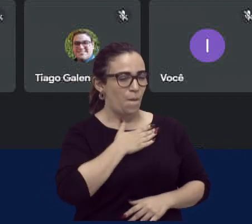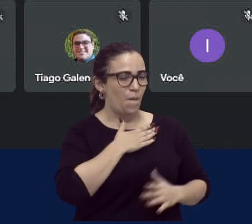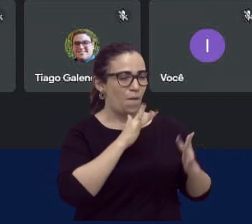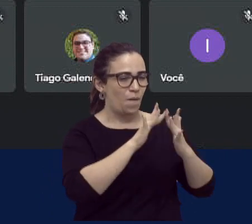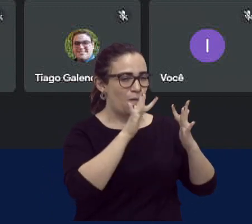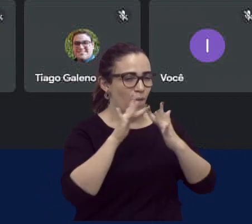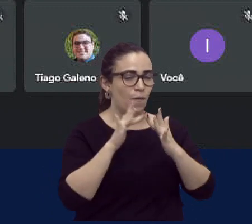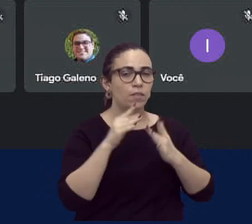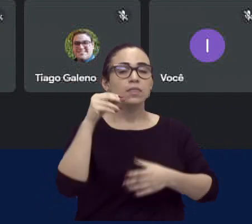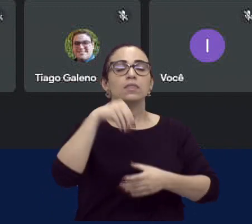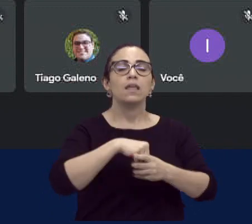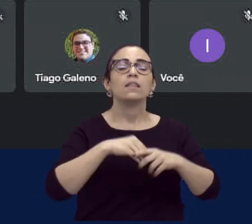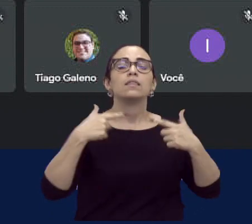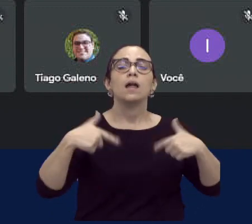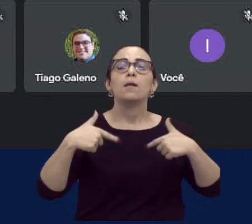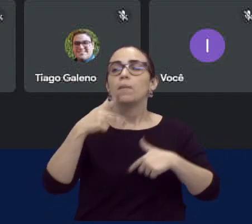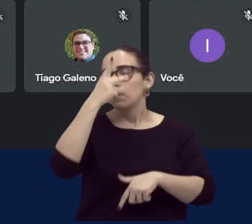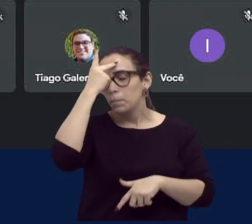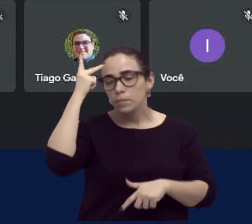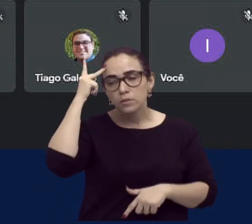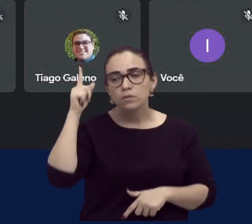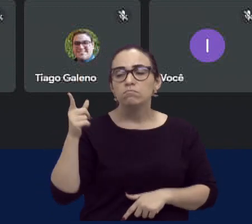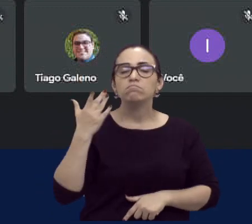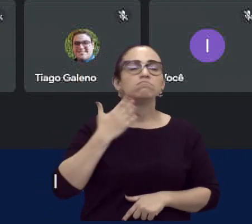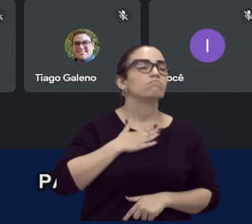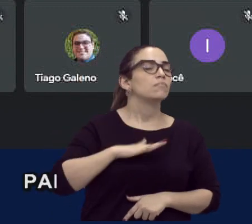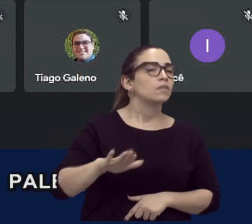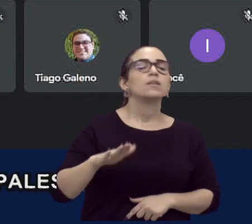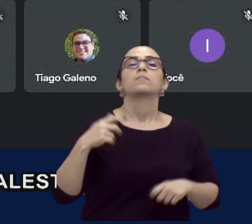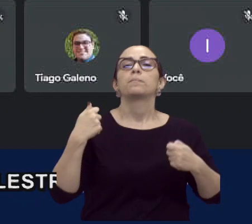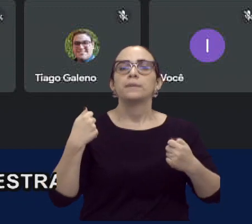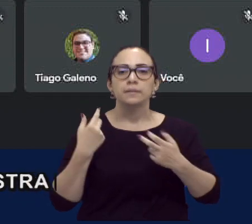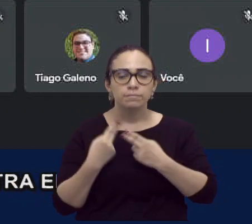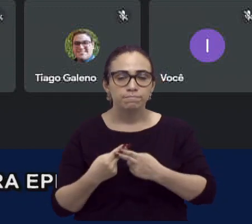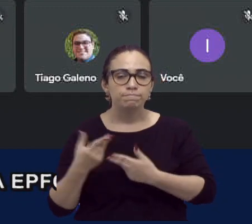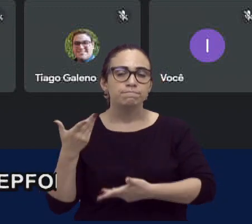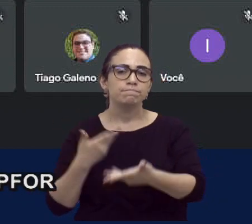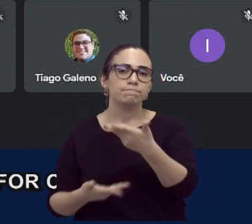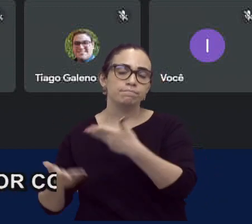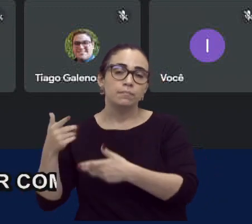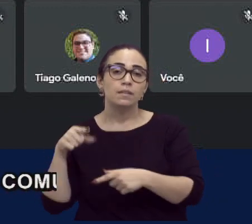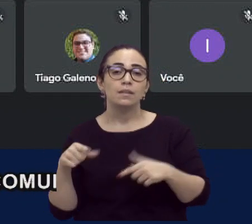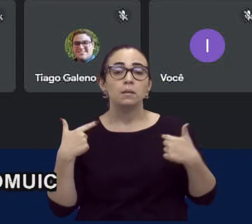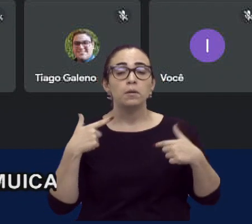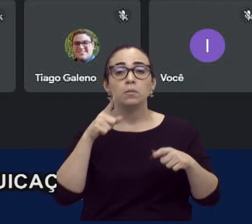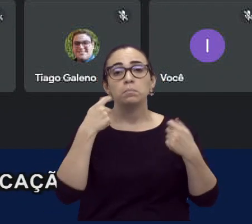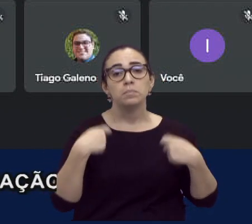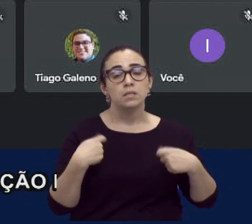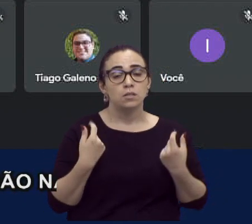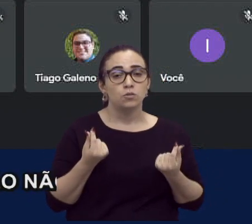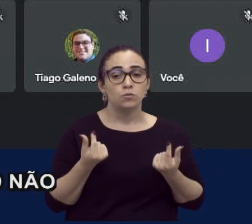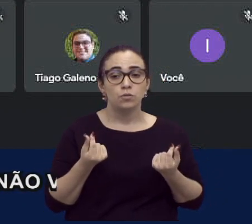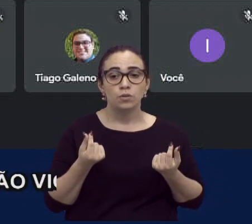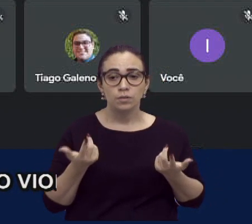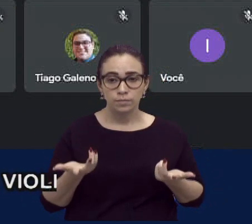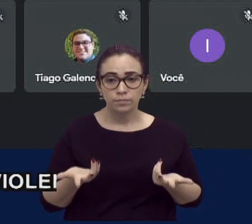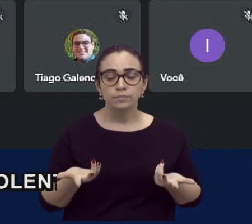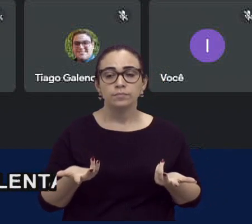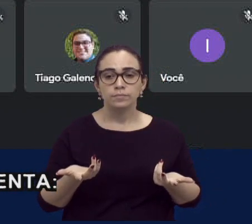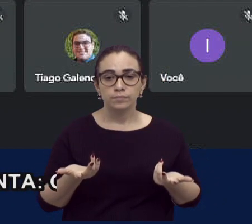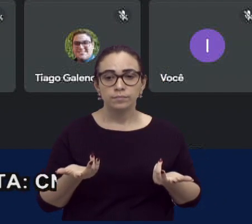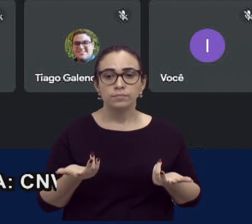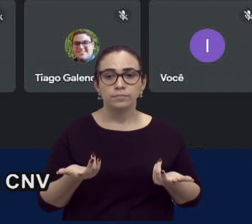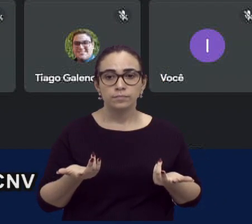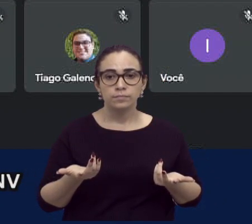de trabalho, onde que é o seu trabalho. O seu trabalho é o seu ganha-pão. No seu